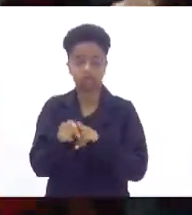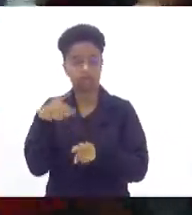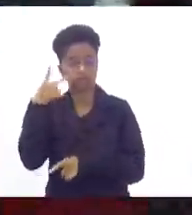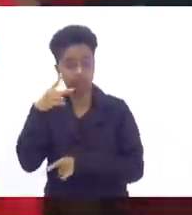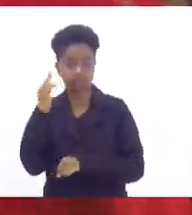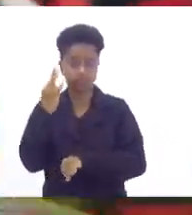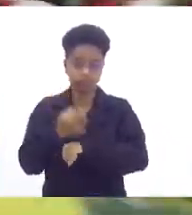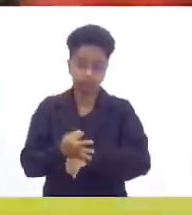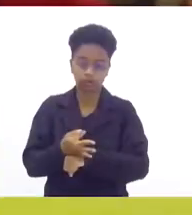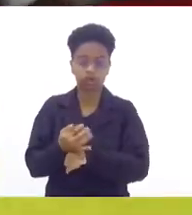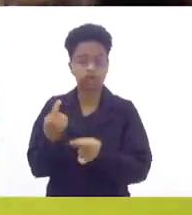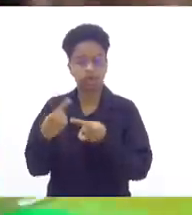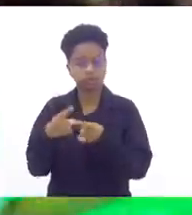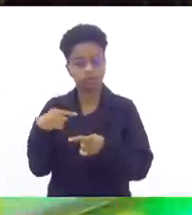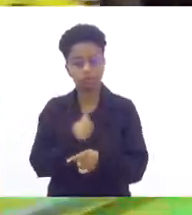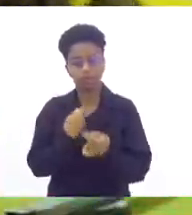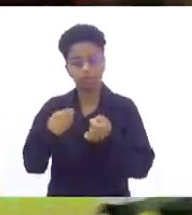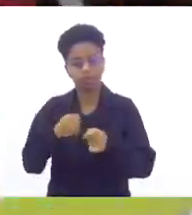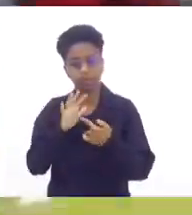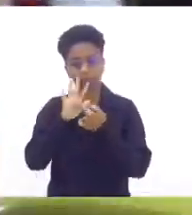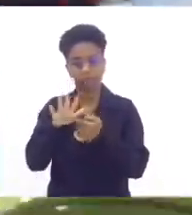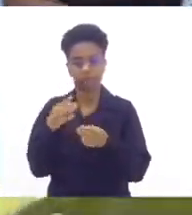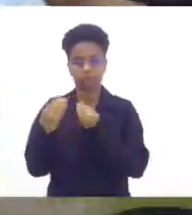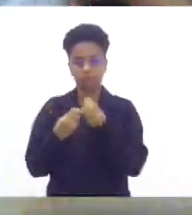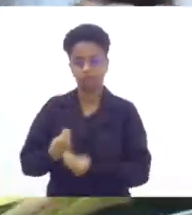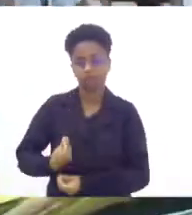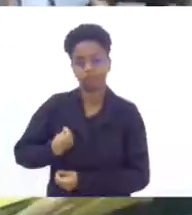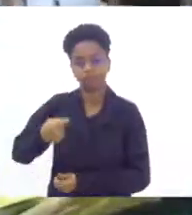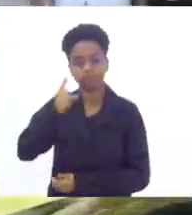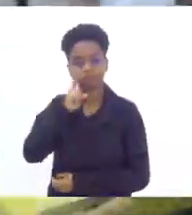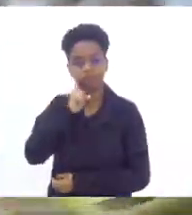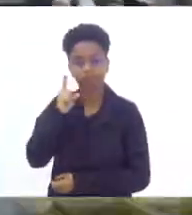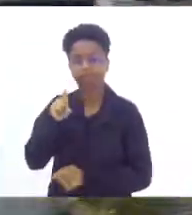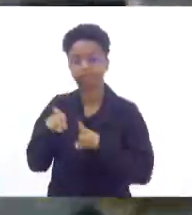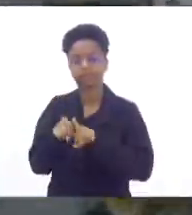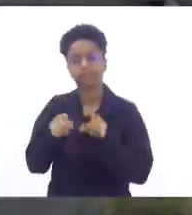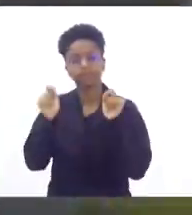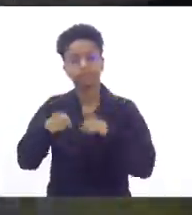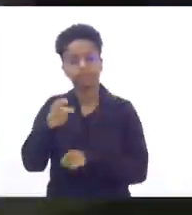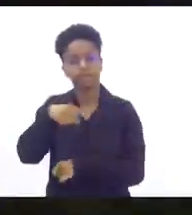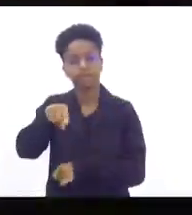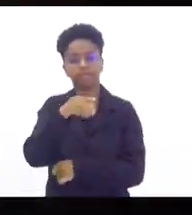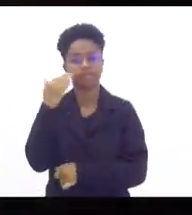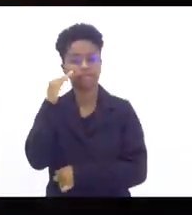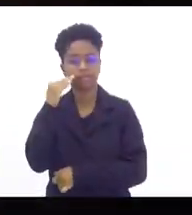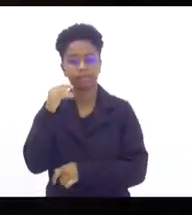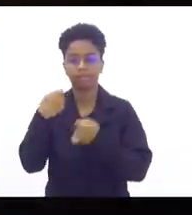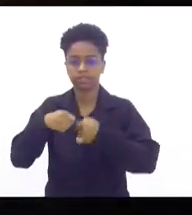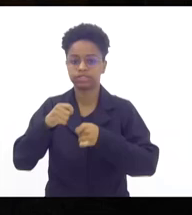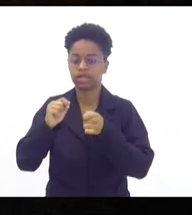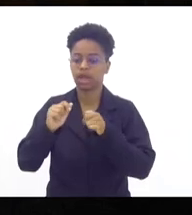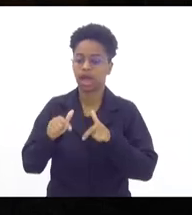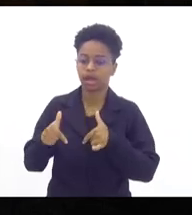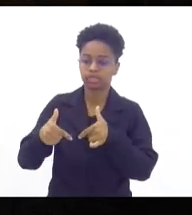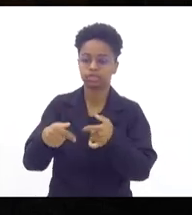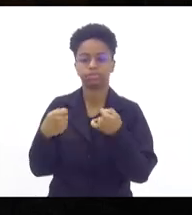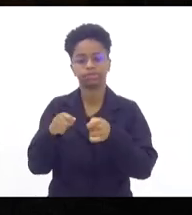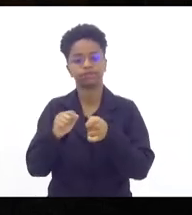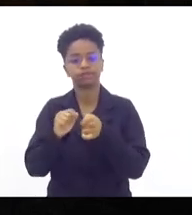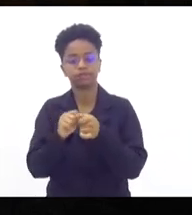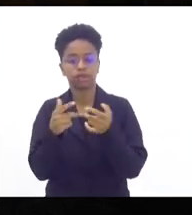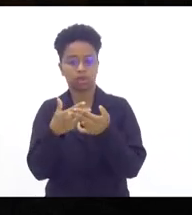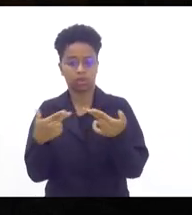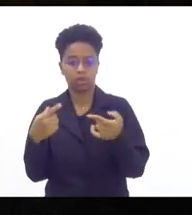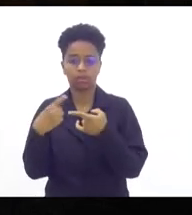mostrar um pouco do que a gente vive para que eles entendam que é necessário fazer uma coisa diz ordem pública é absurda